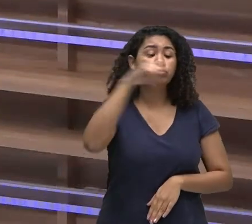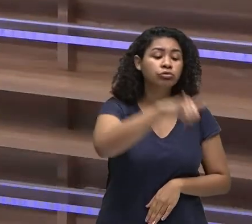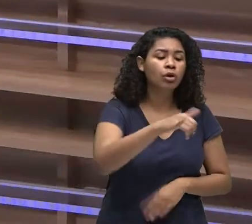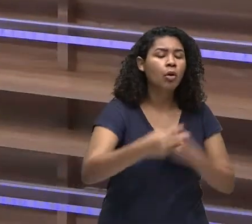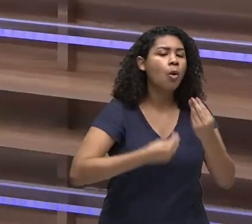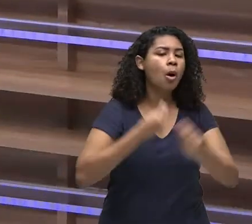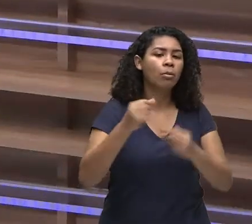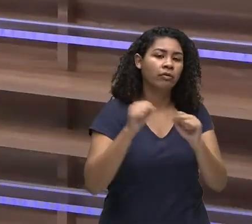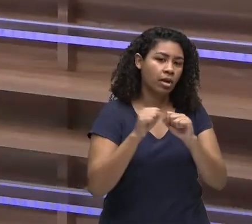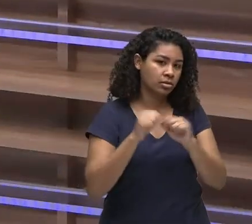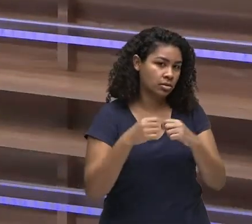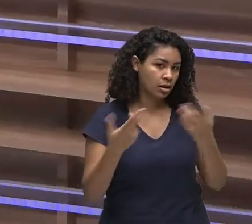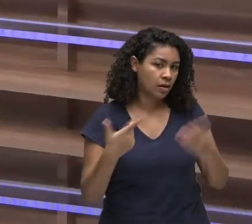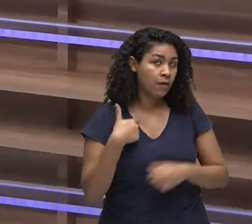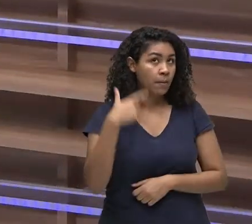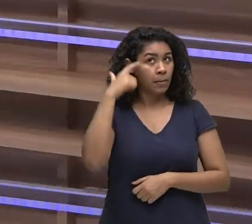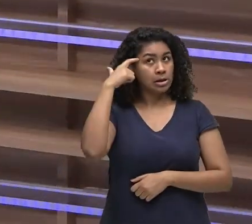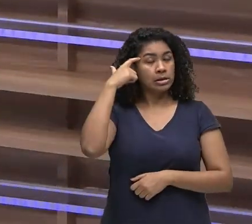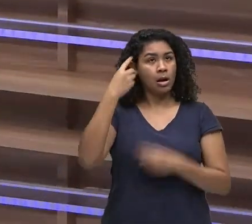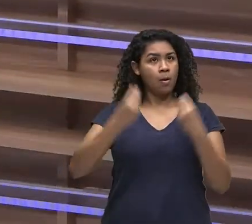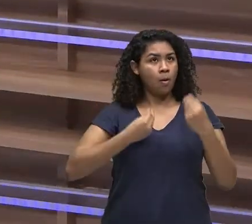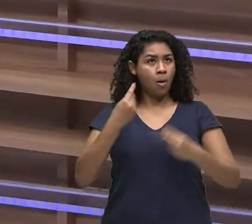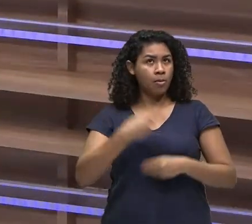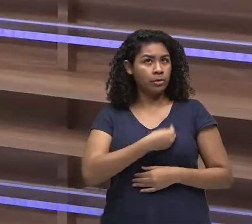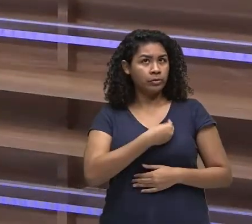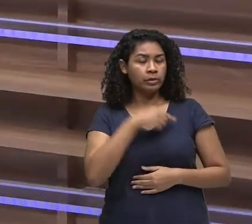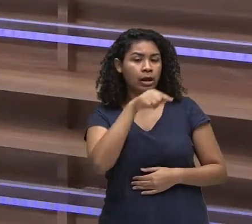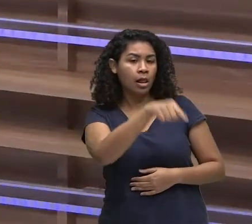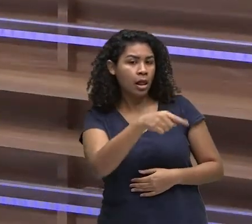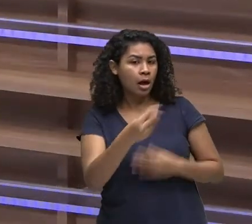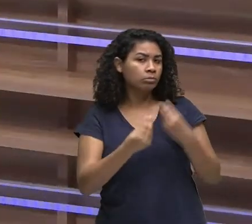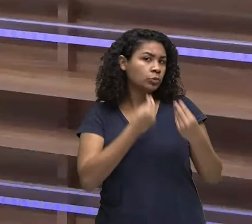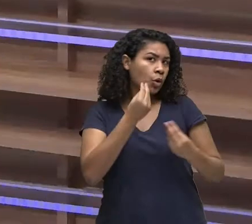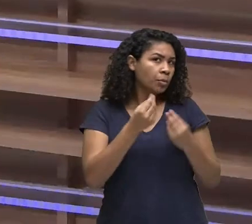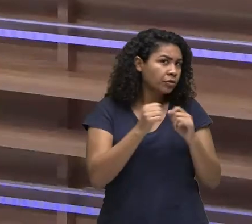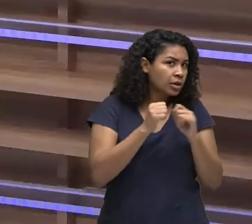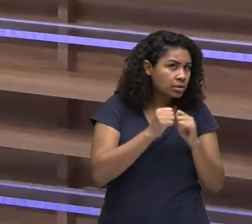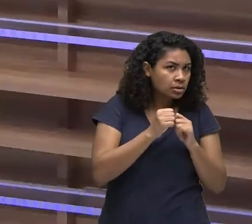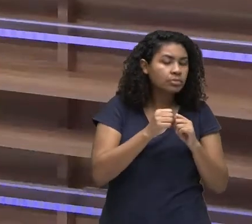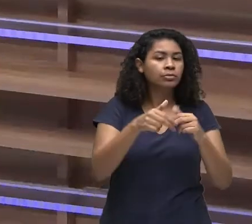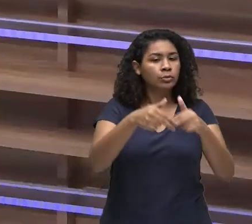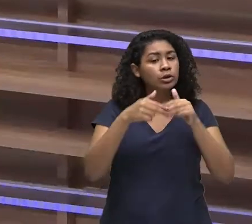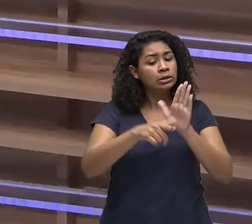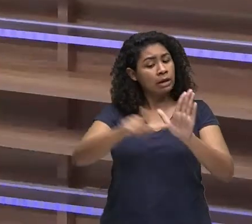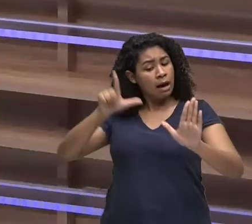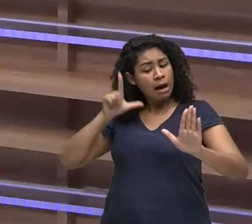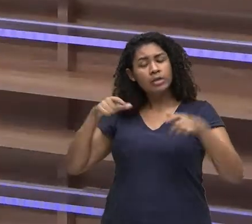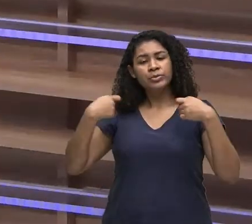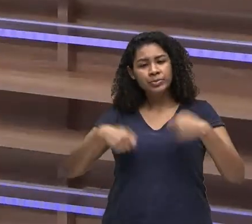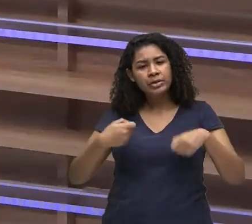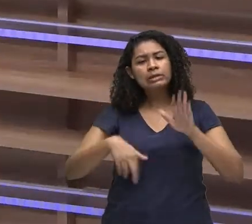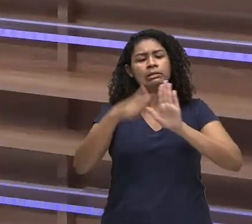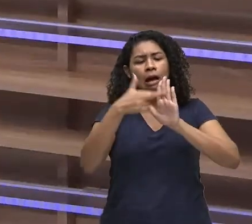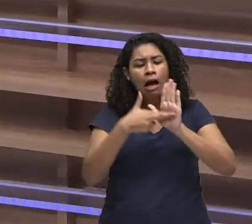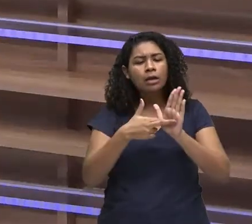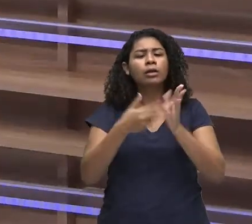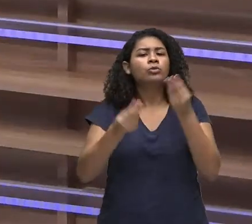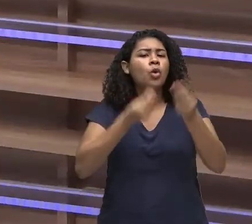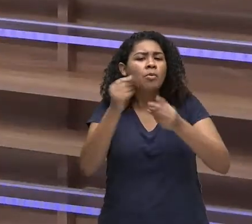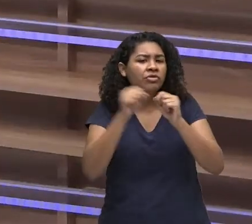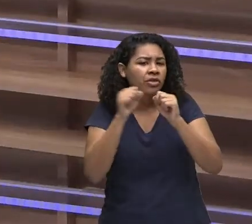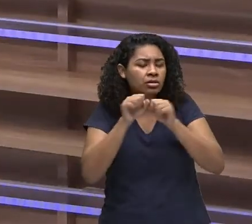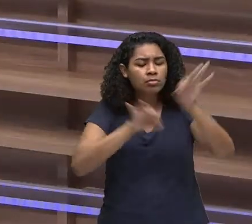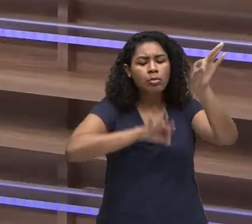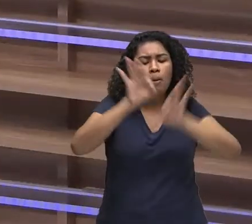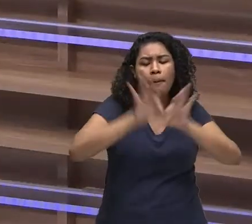Eu preciso pensar como vou chegar, como vou sobreviver, como vou... Então, eu preciso pensar em todos esses detalhes. E na escola eu falo para o aluno,